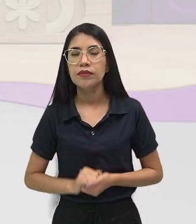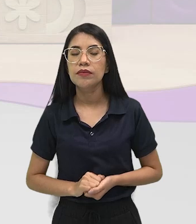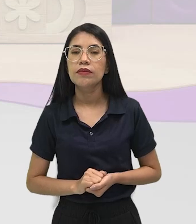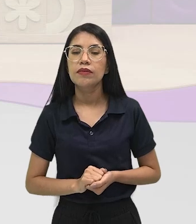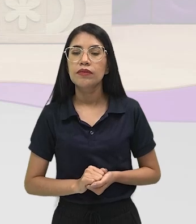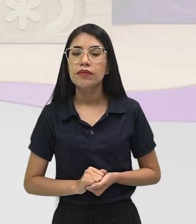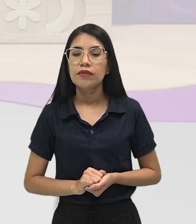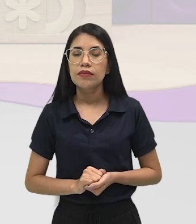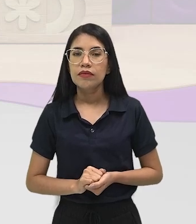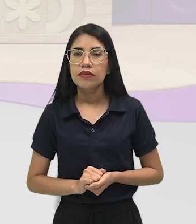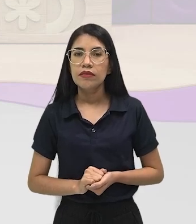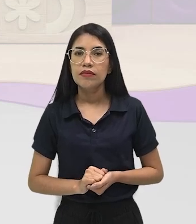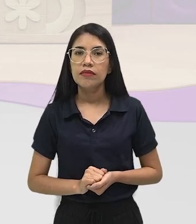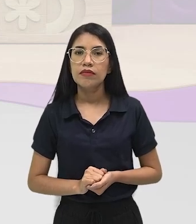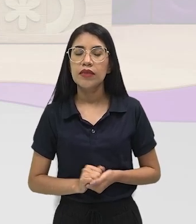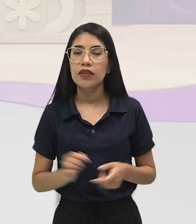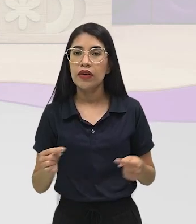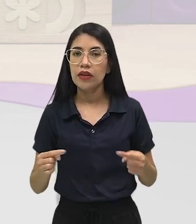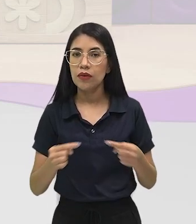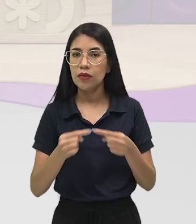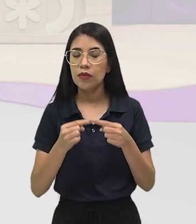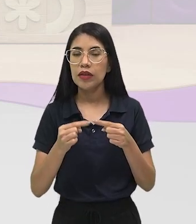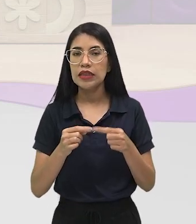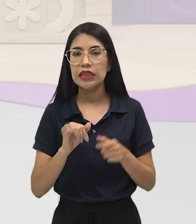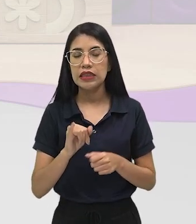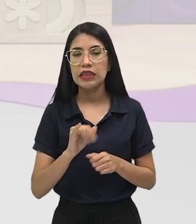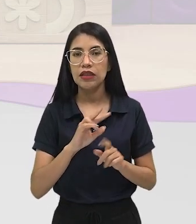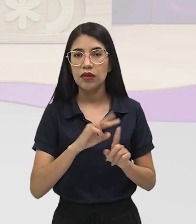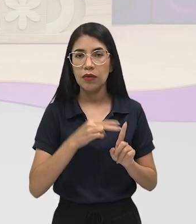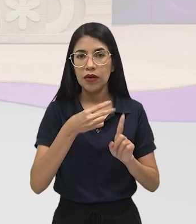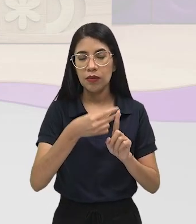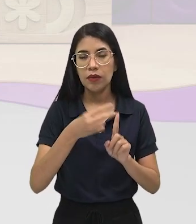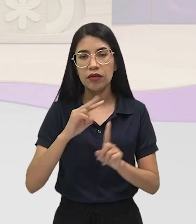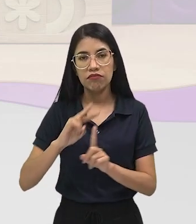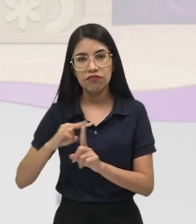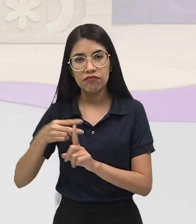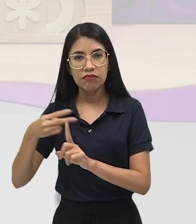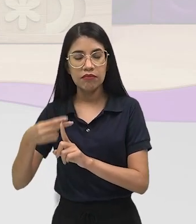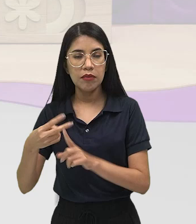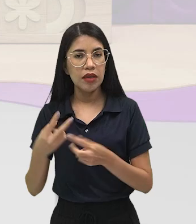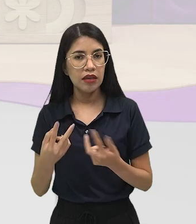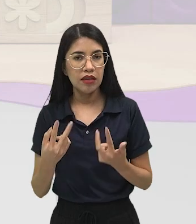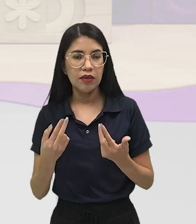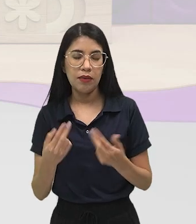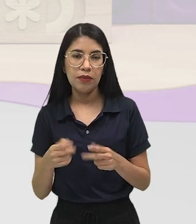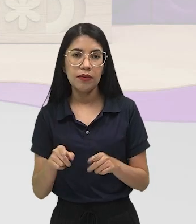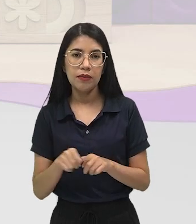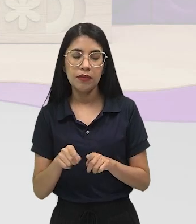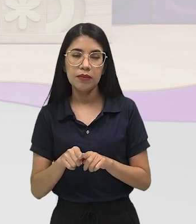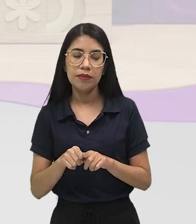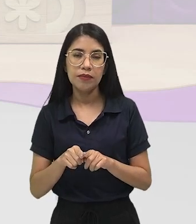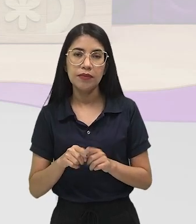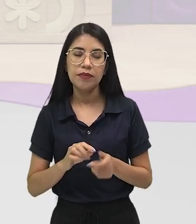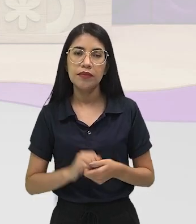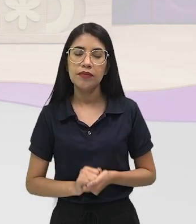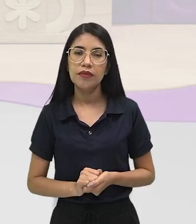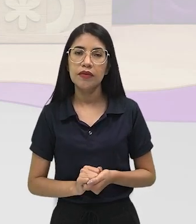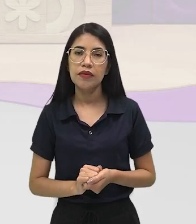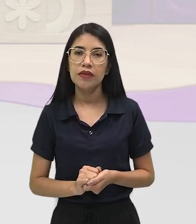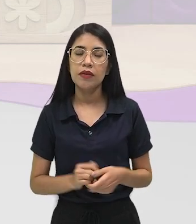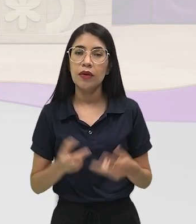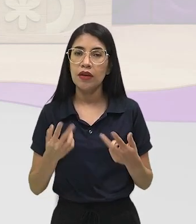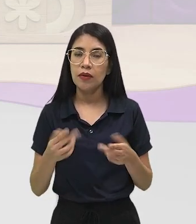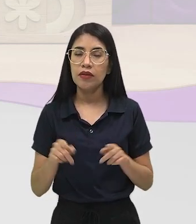Tá? Proporcionalmente. Se eu dobro uma, a outra também dobra. Tá? Então, é nesse tipo que